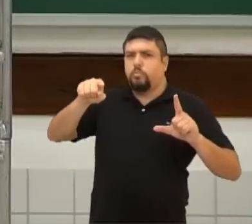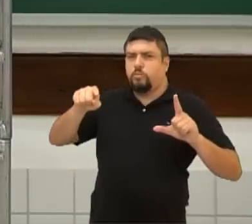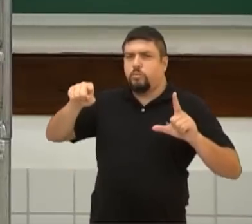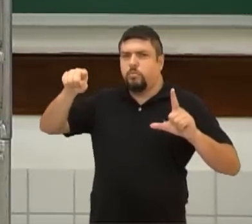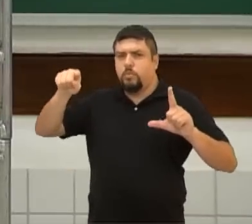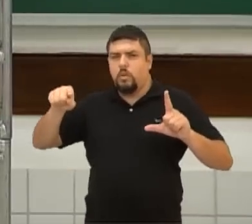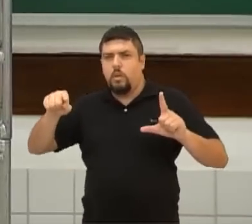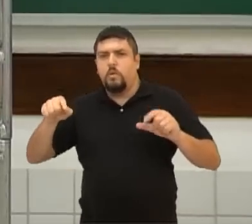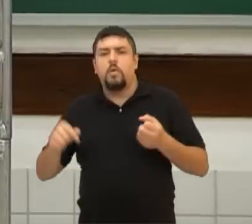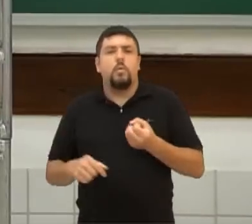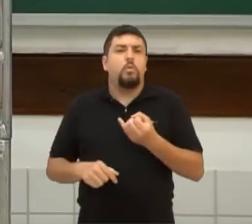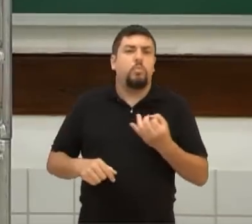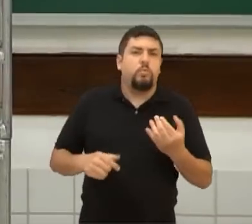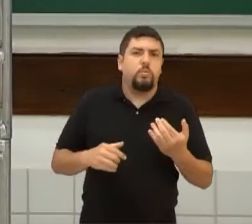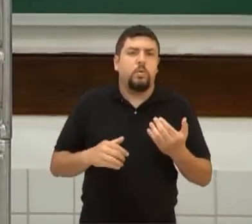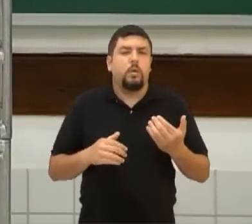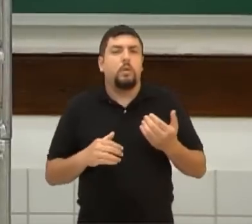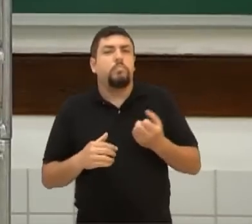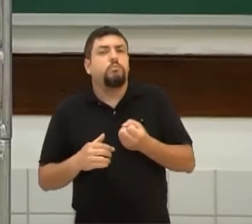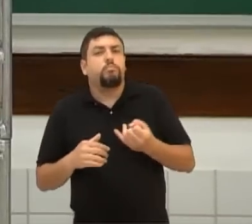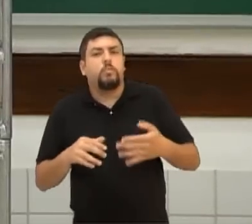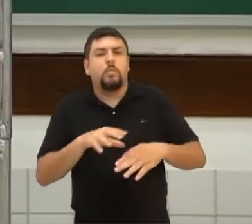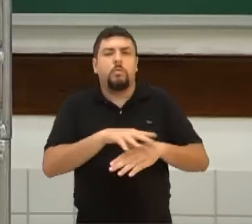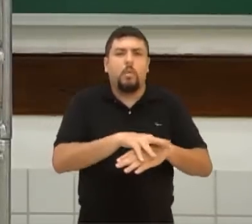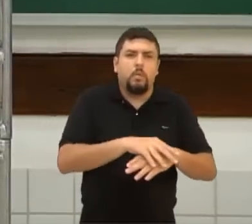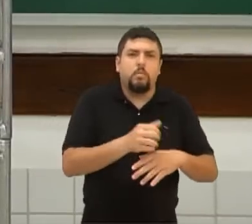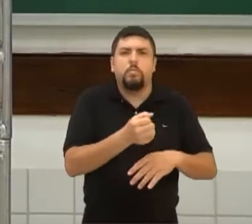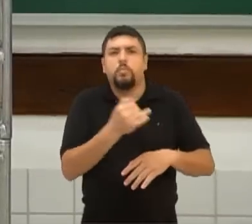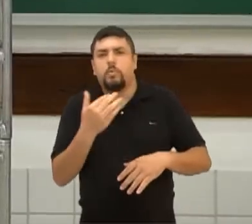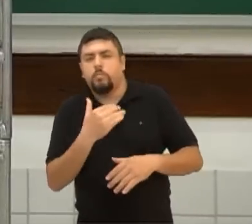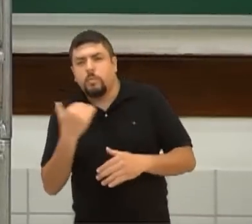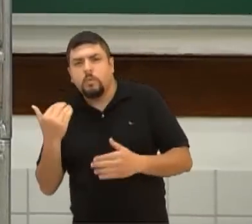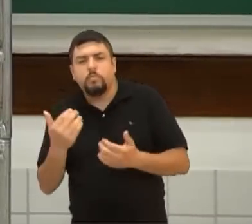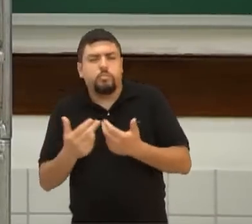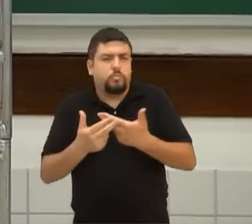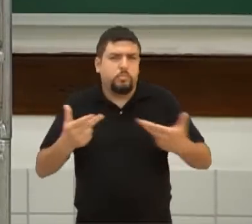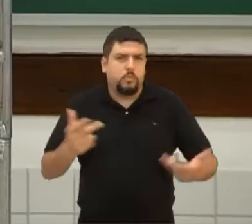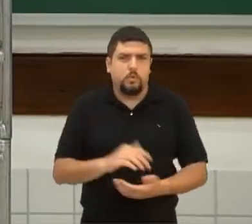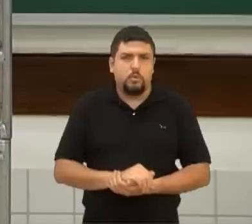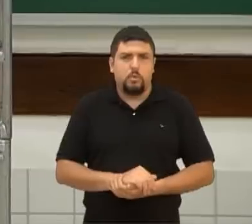dos casos. Então, a gente falando um pouquinho sobre isso, mas olha